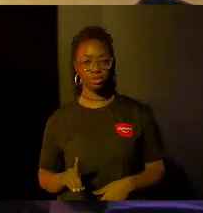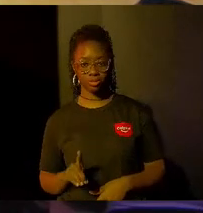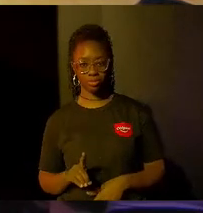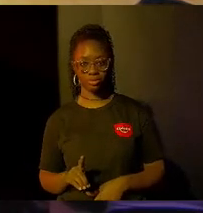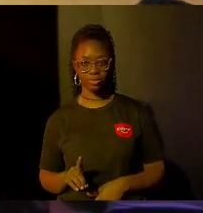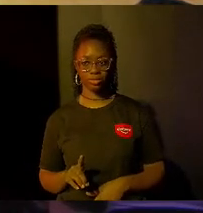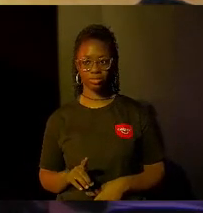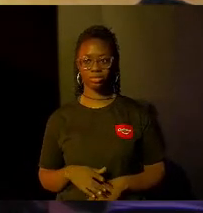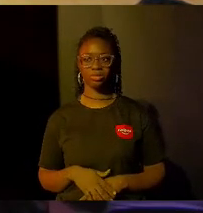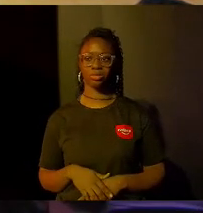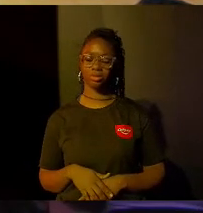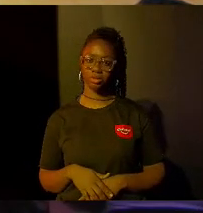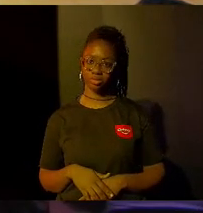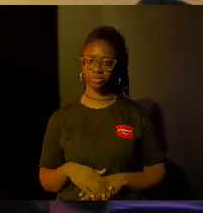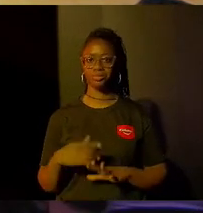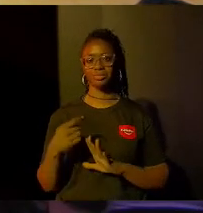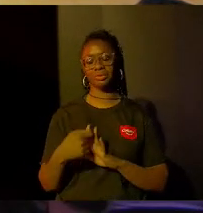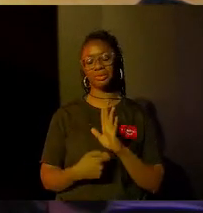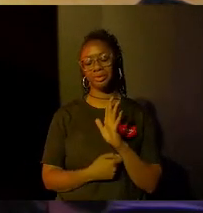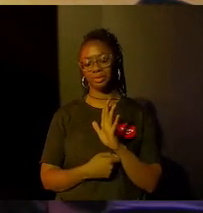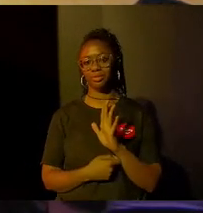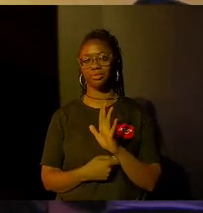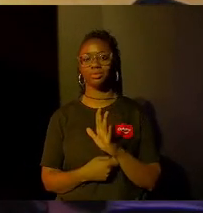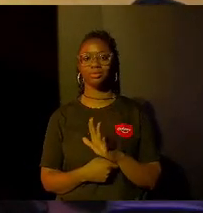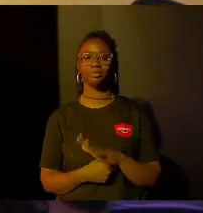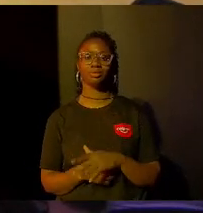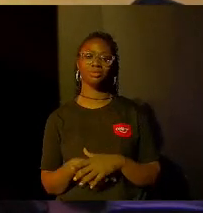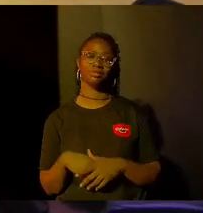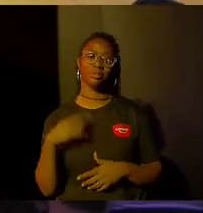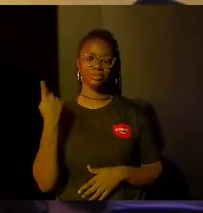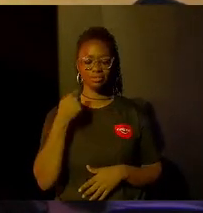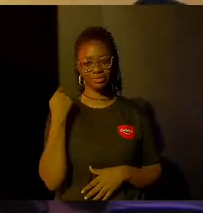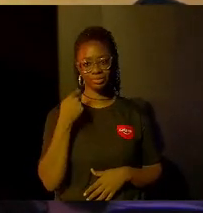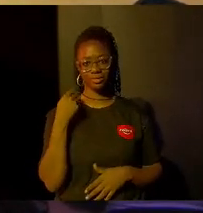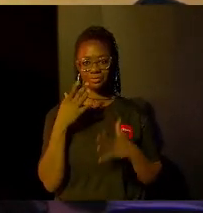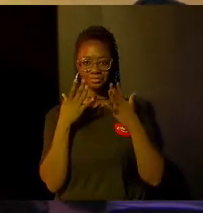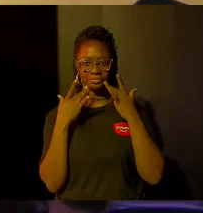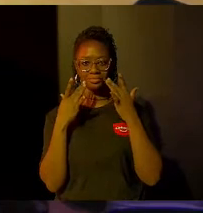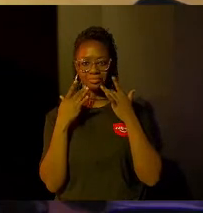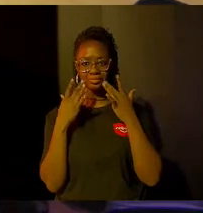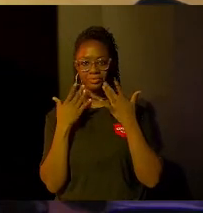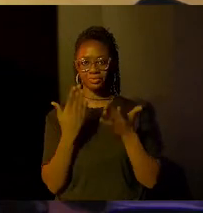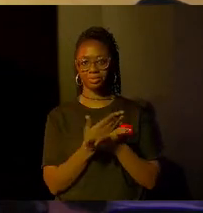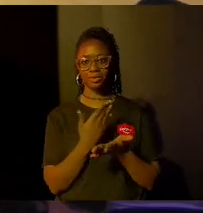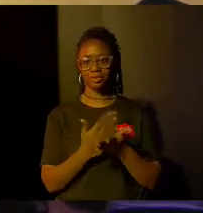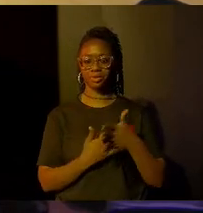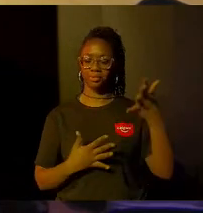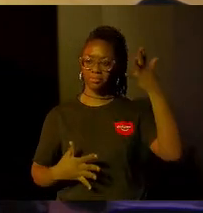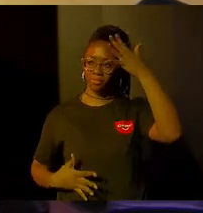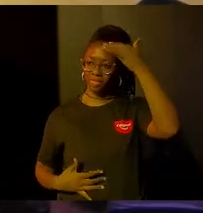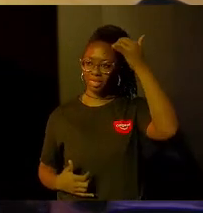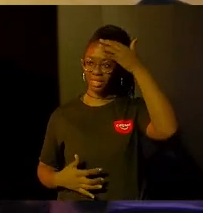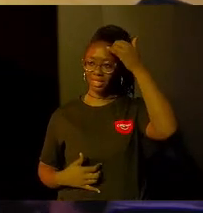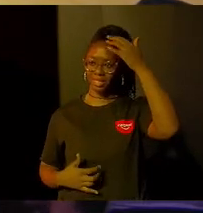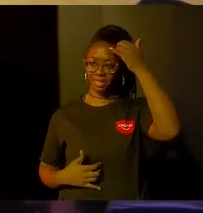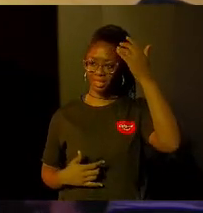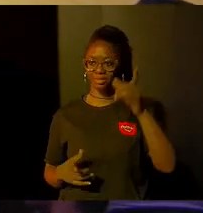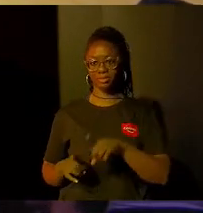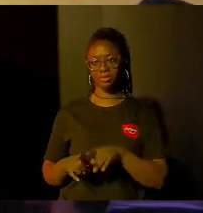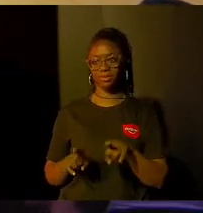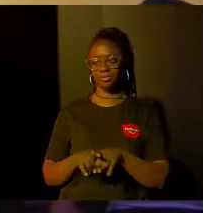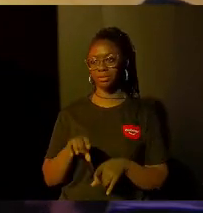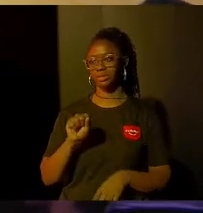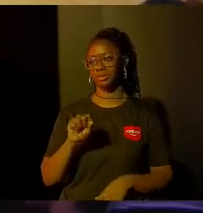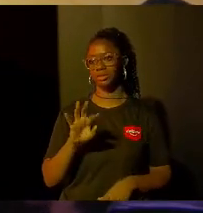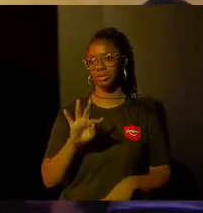concepção roteiro intérprete do espetáculo e livro macacos e nossa curadora Stephanie